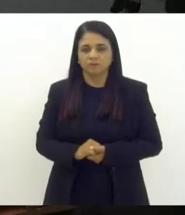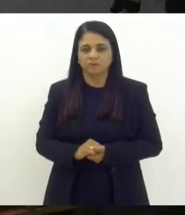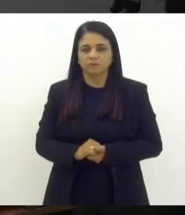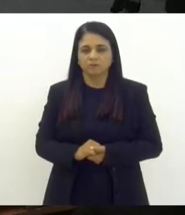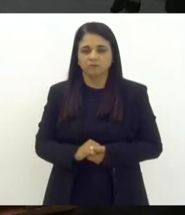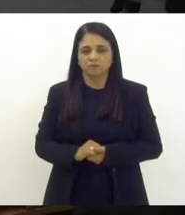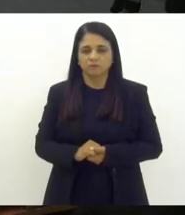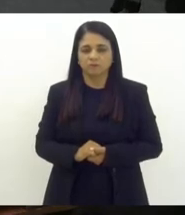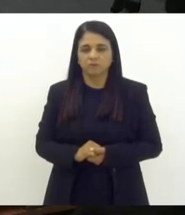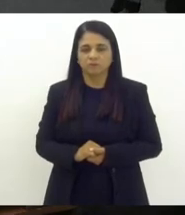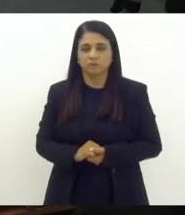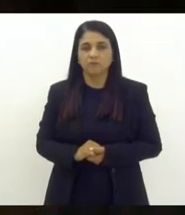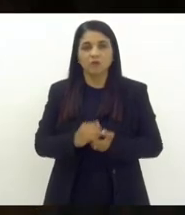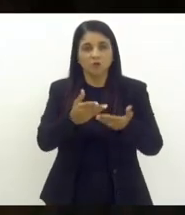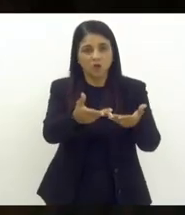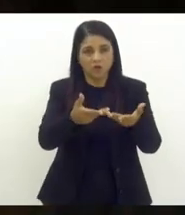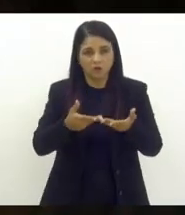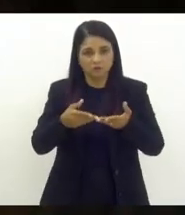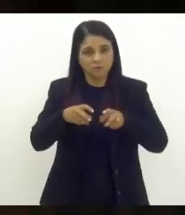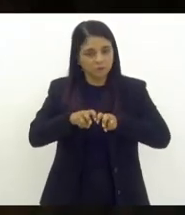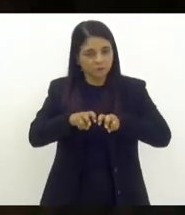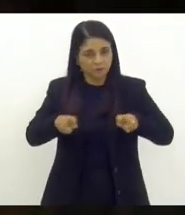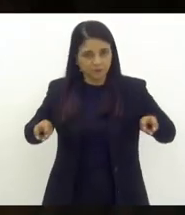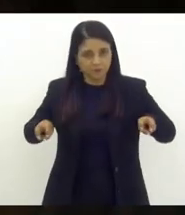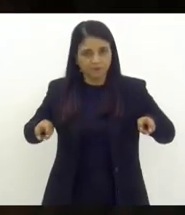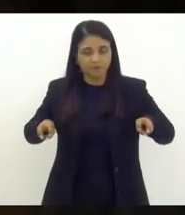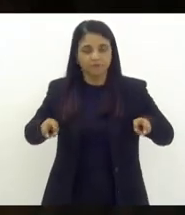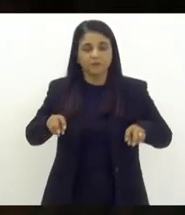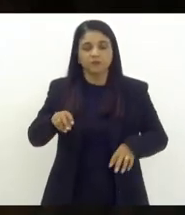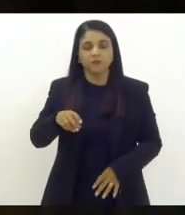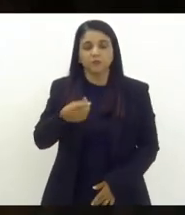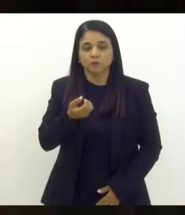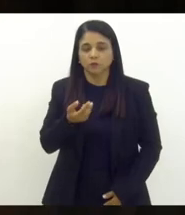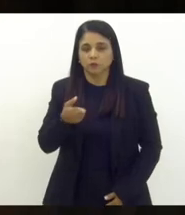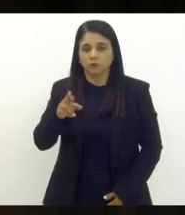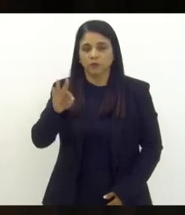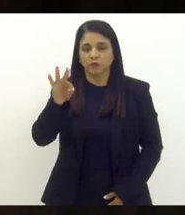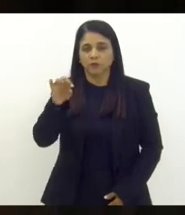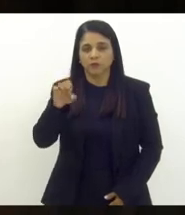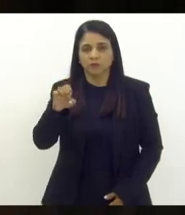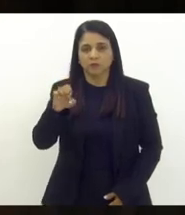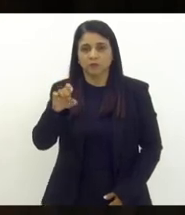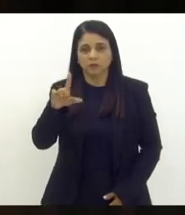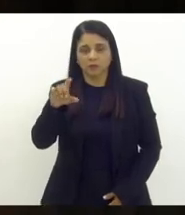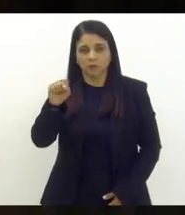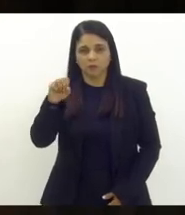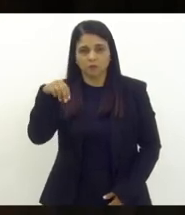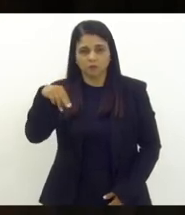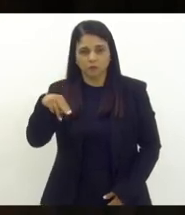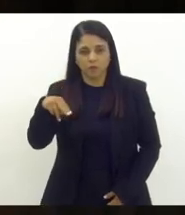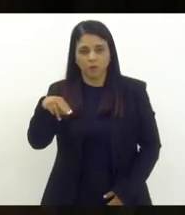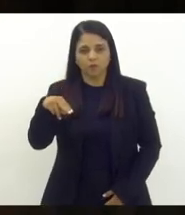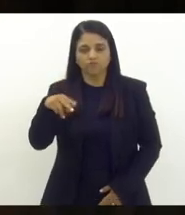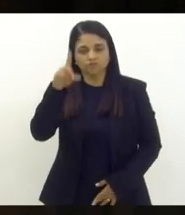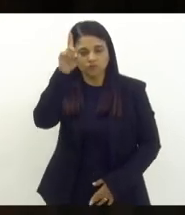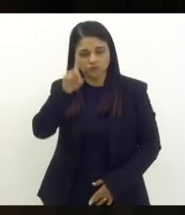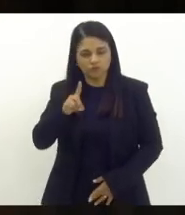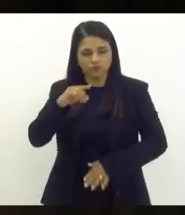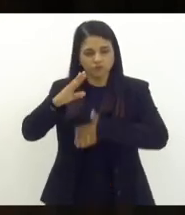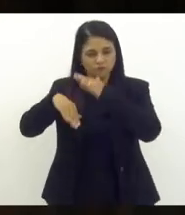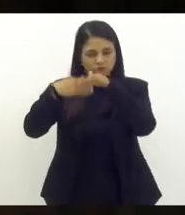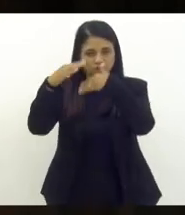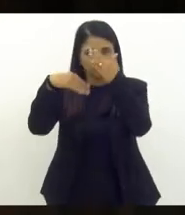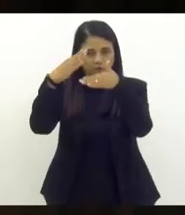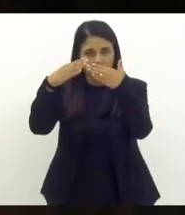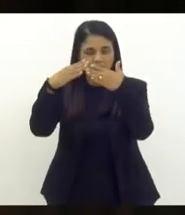Justiça convido para compor a mesa Dr tson Pires diretor de desenvolvimento da Universidade Santa Úrsula